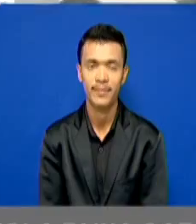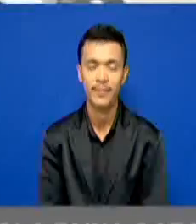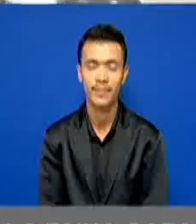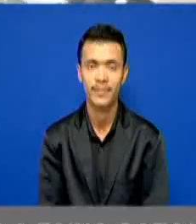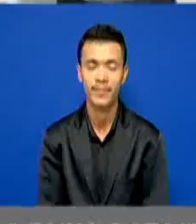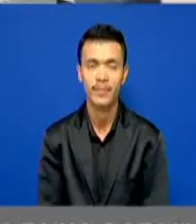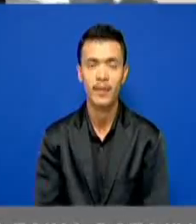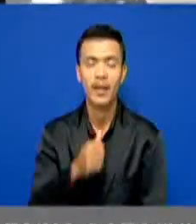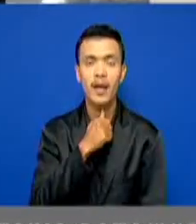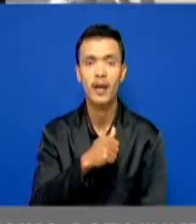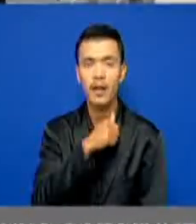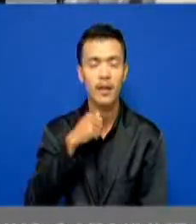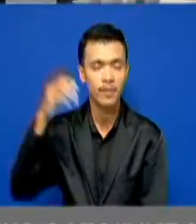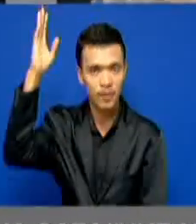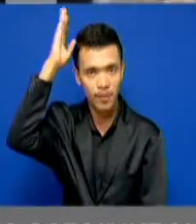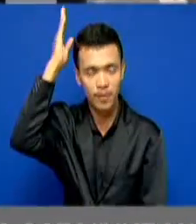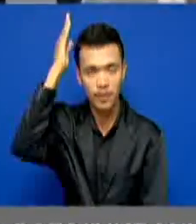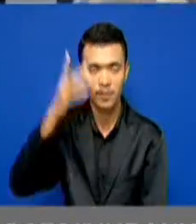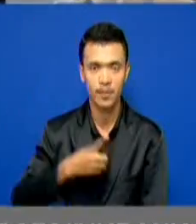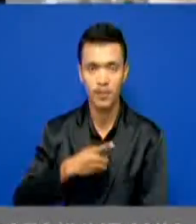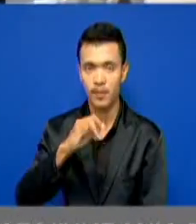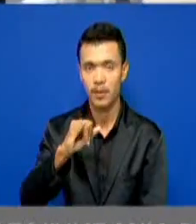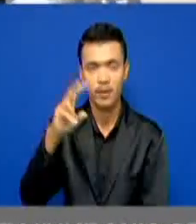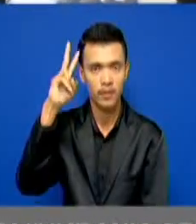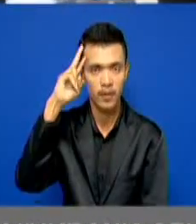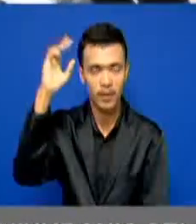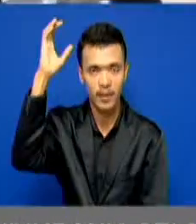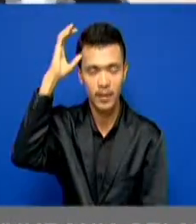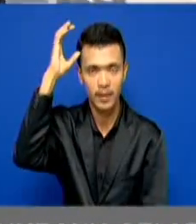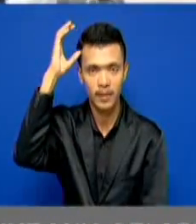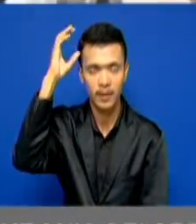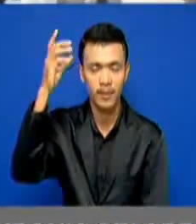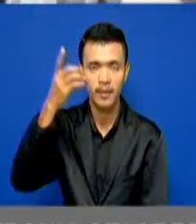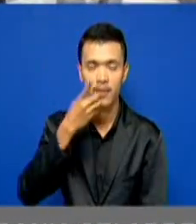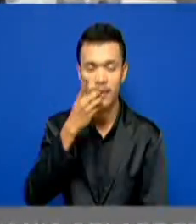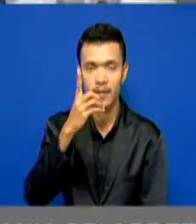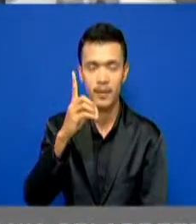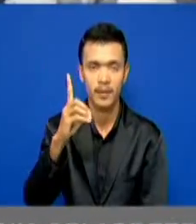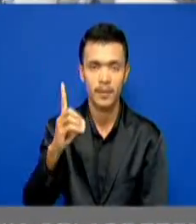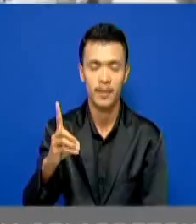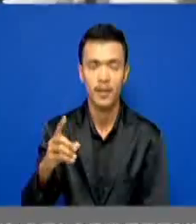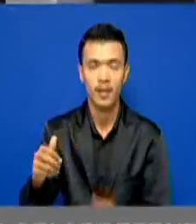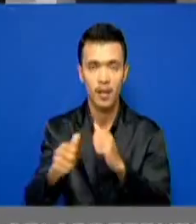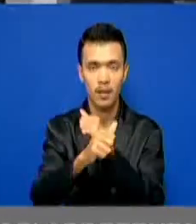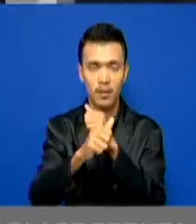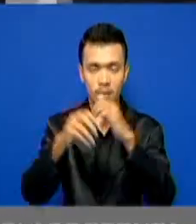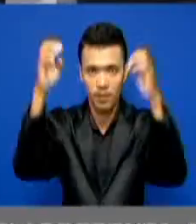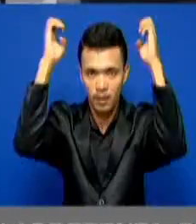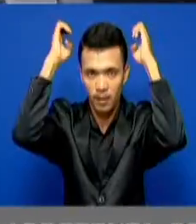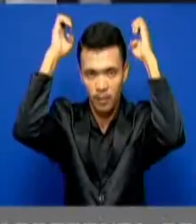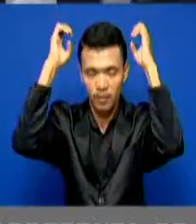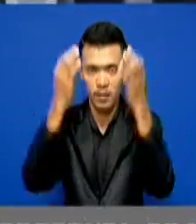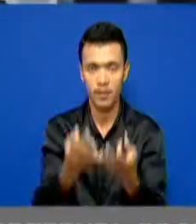católicas. Arcebispo Metropolitana Dili, Dom Virgílio Cardeal do Carmo da Silva Hateten, assunto educação